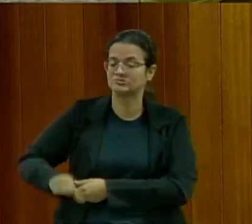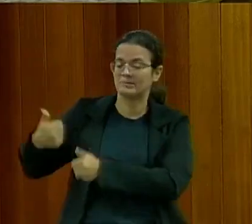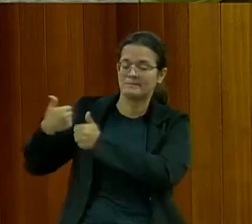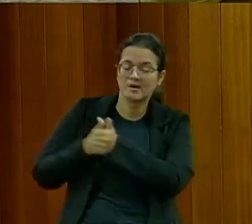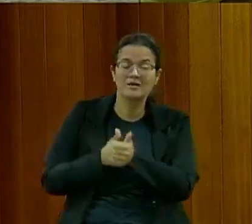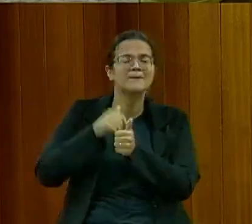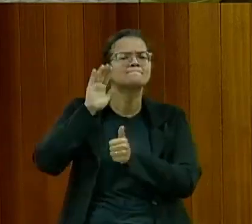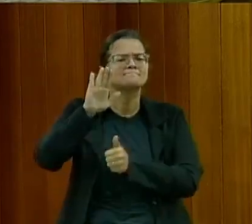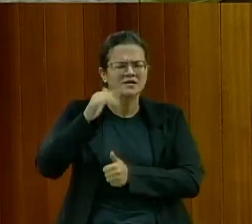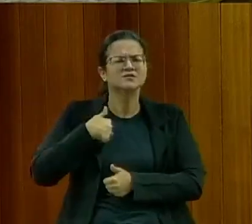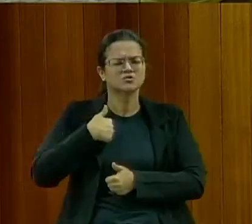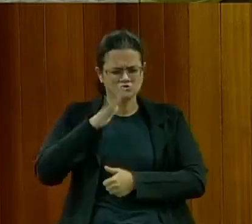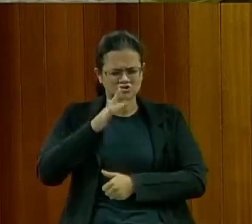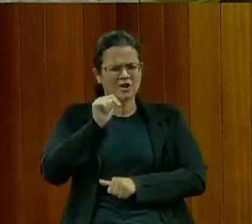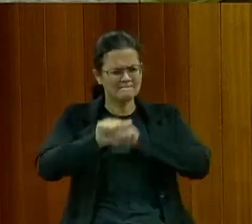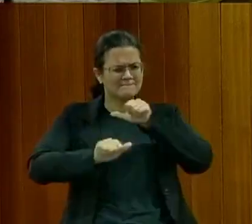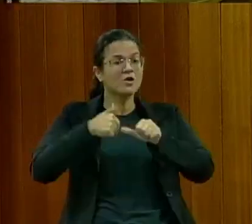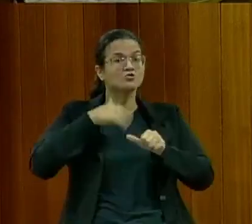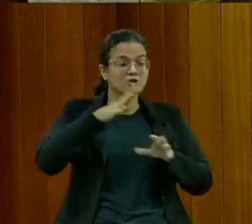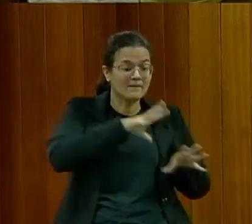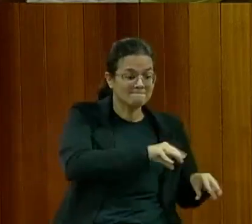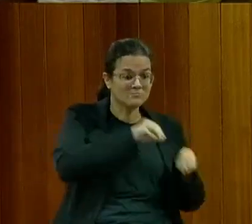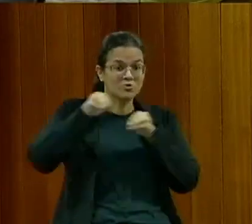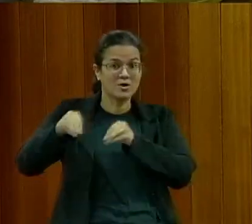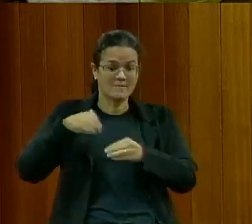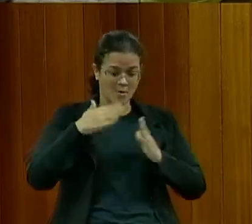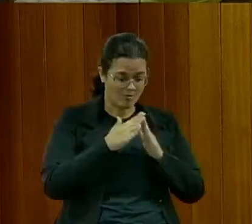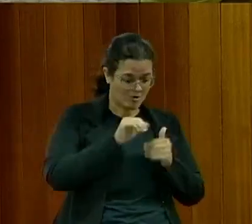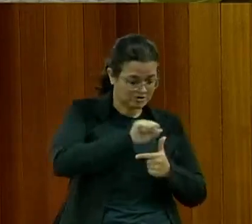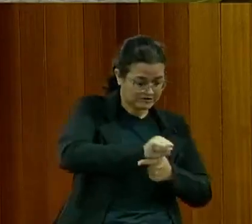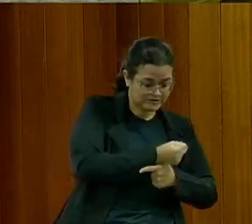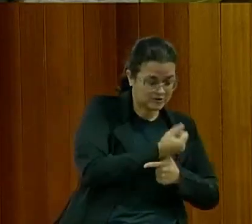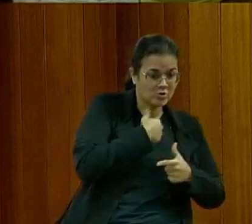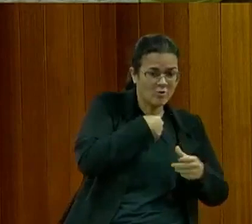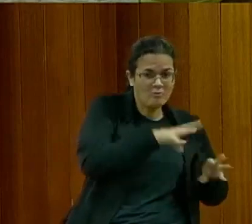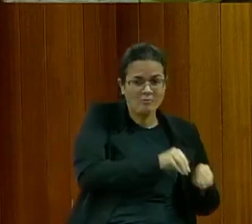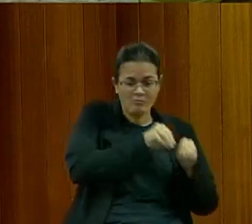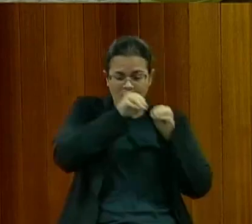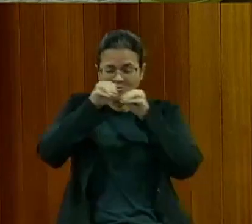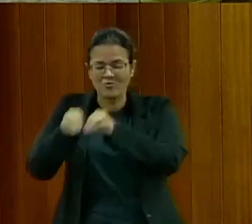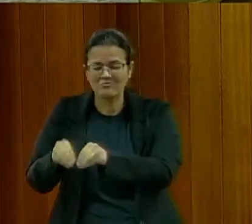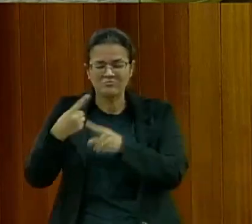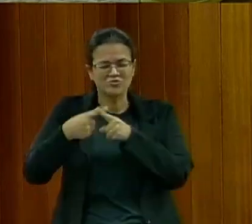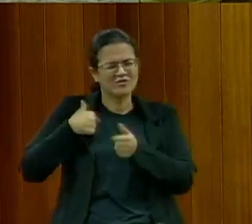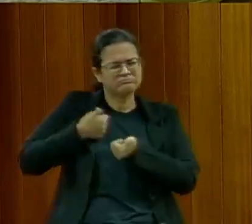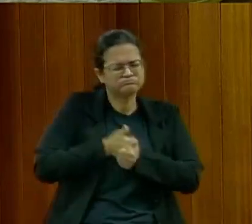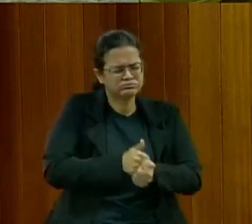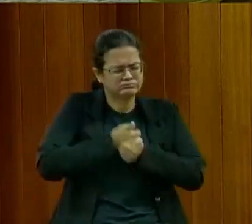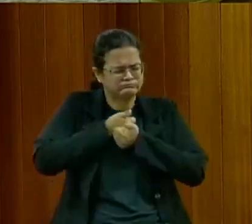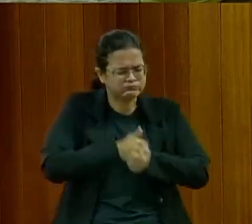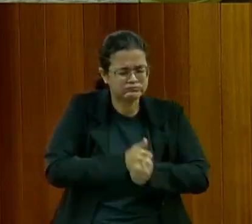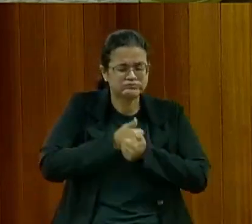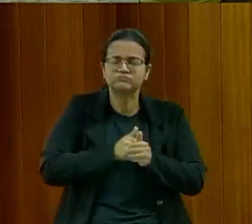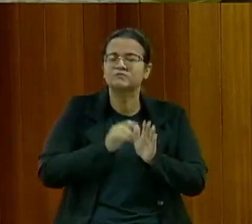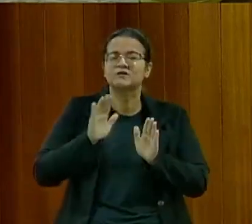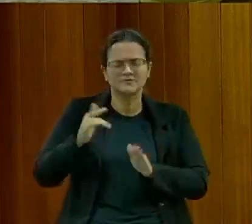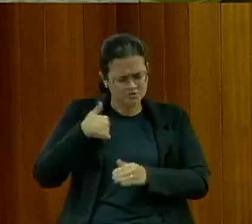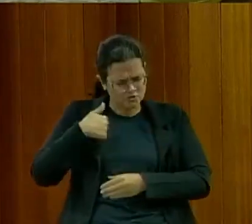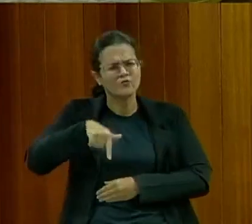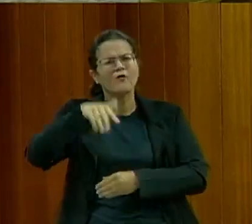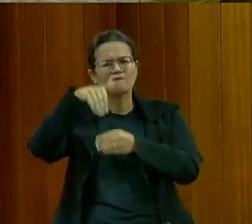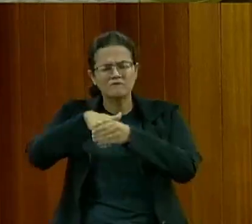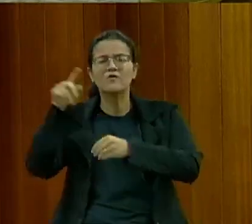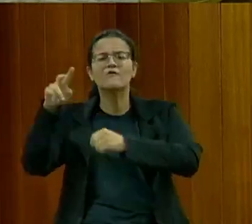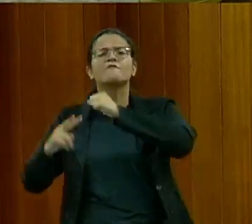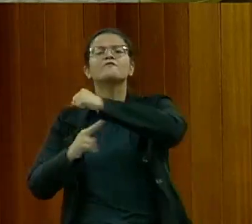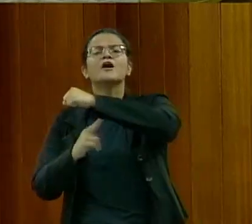meu setor, porque a perseguição lá era tanto em cima de mim. E eu votei no viaduto, voto aqui. Agora